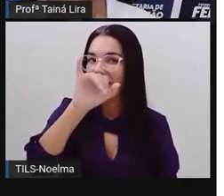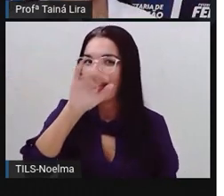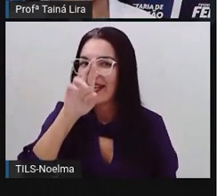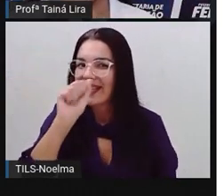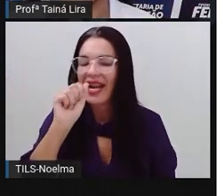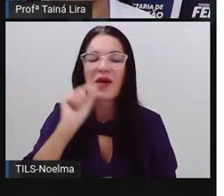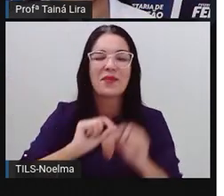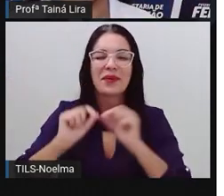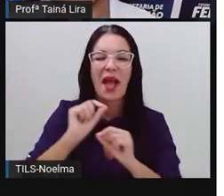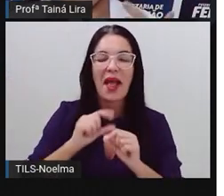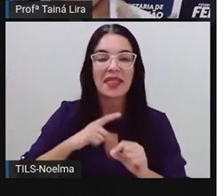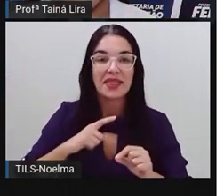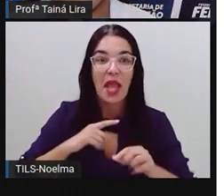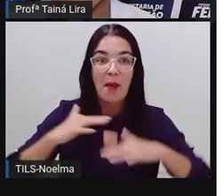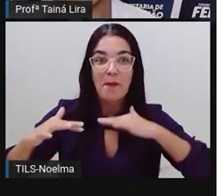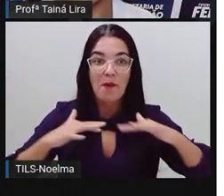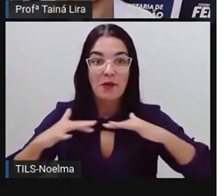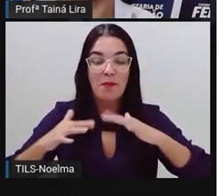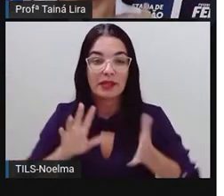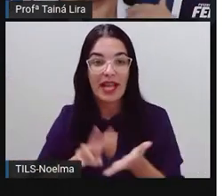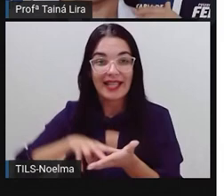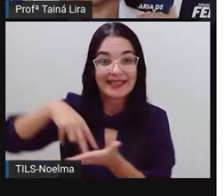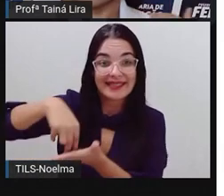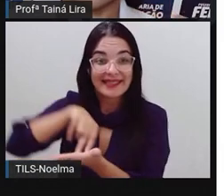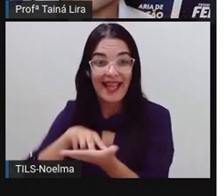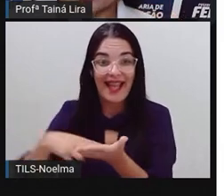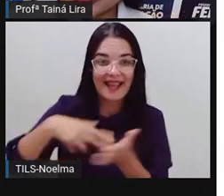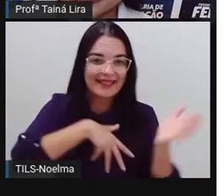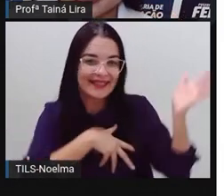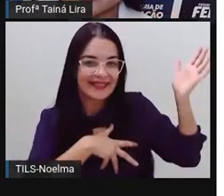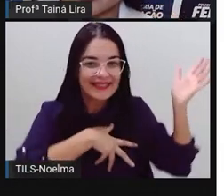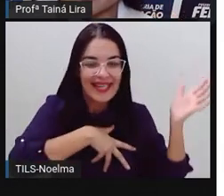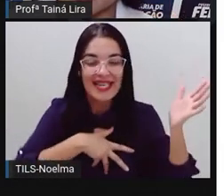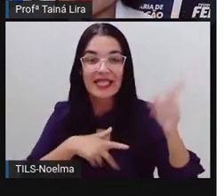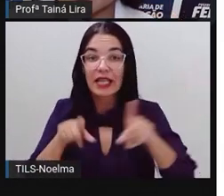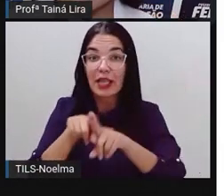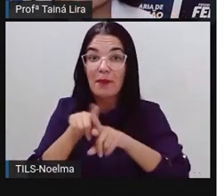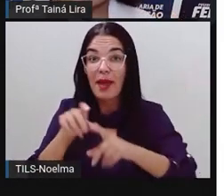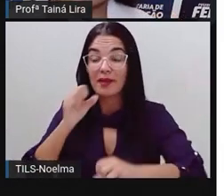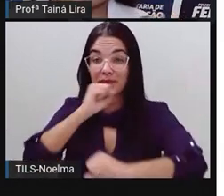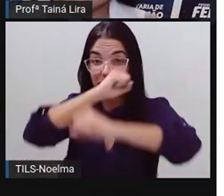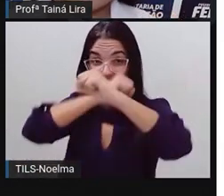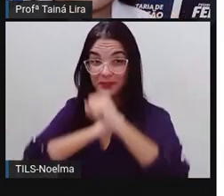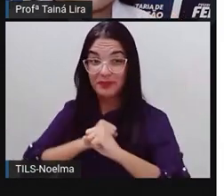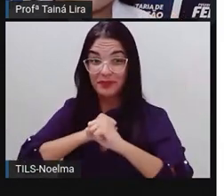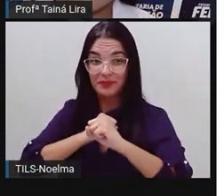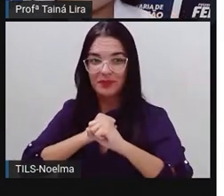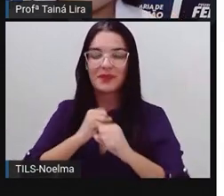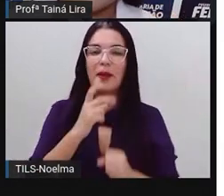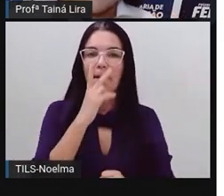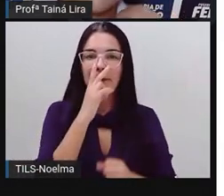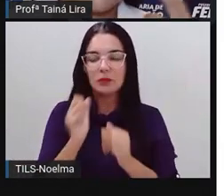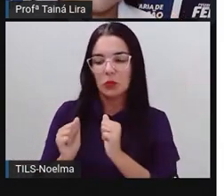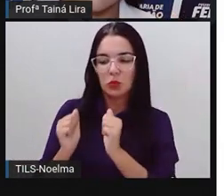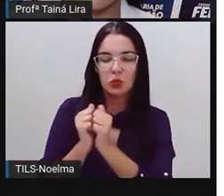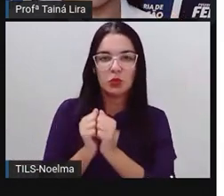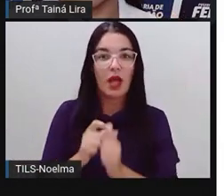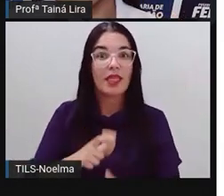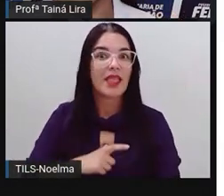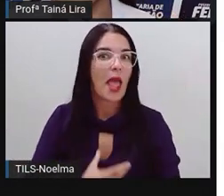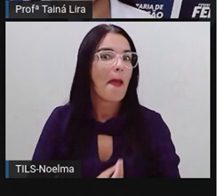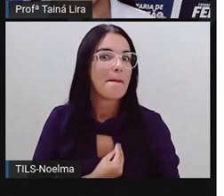tanto movimento sair de dança como um movimento de luta tá bom e a gente vê muito